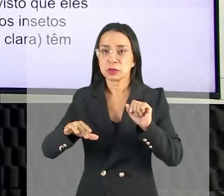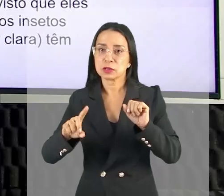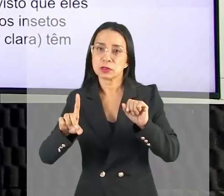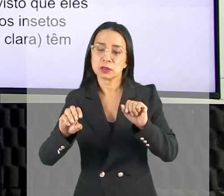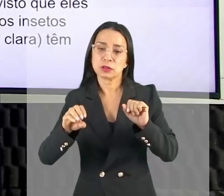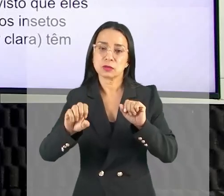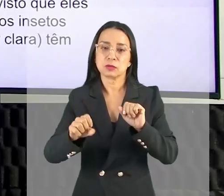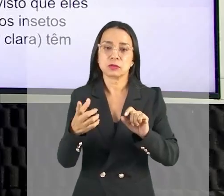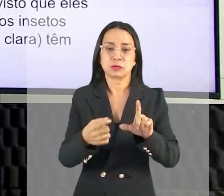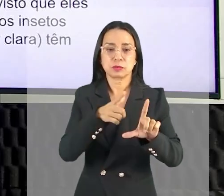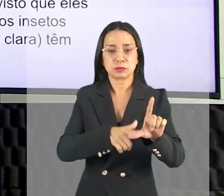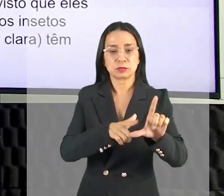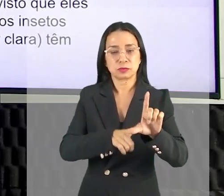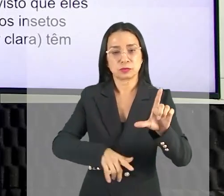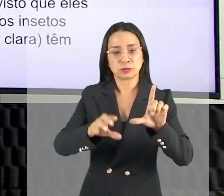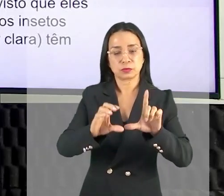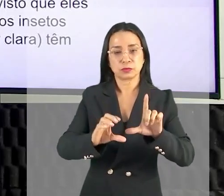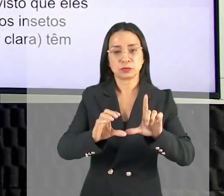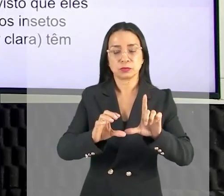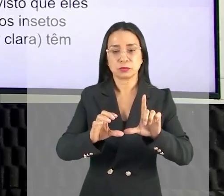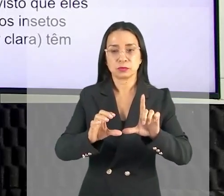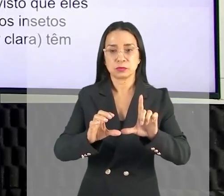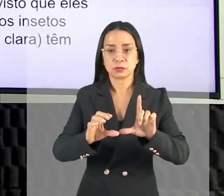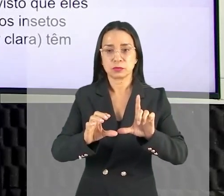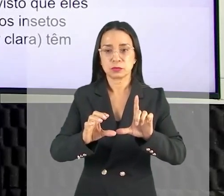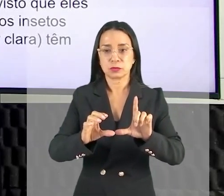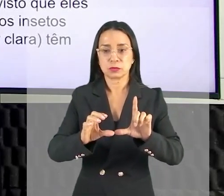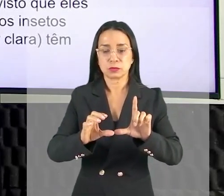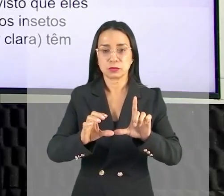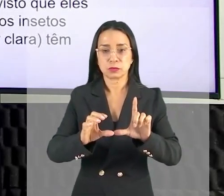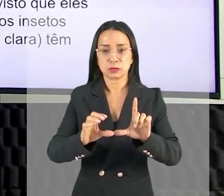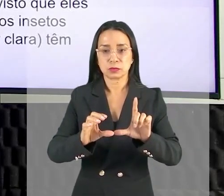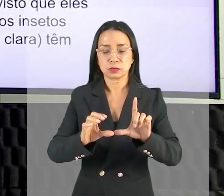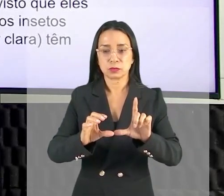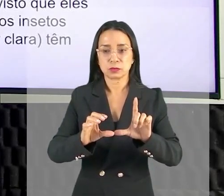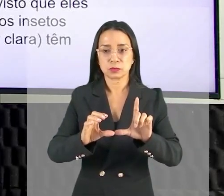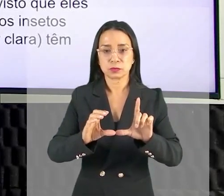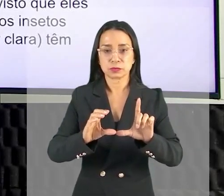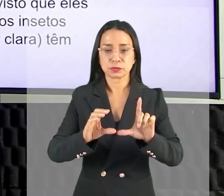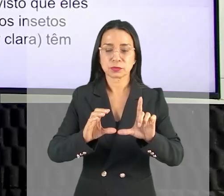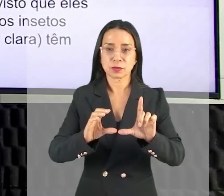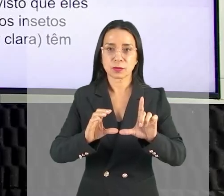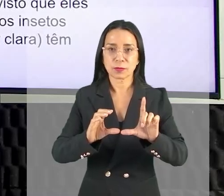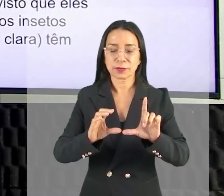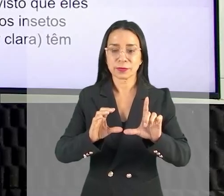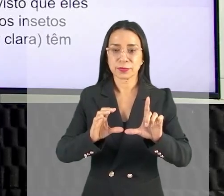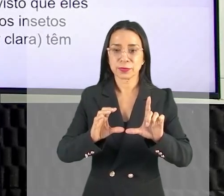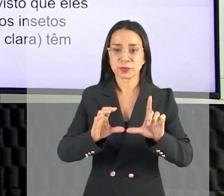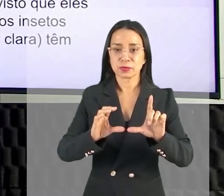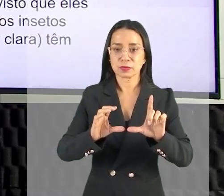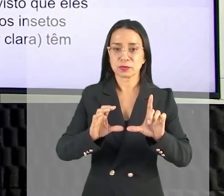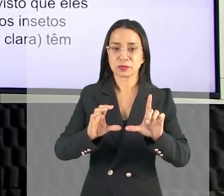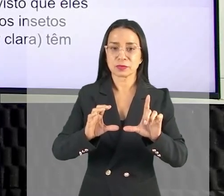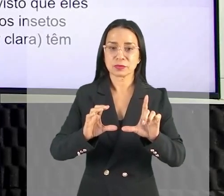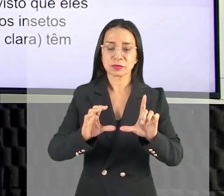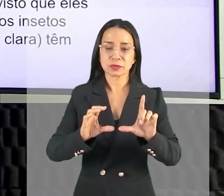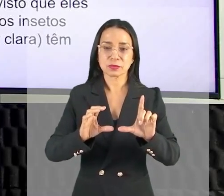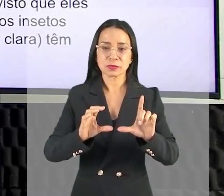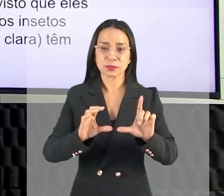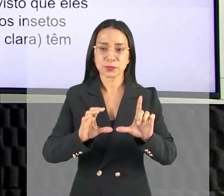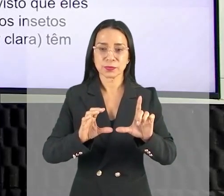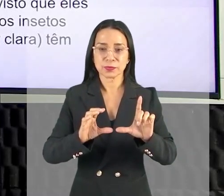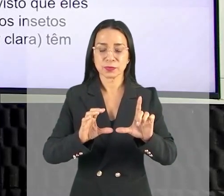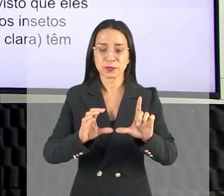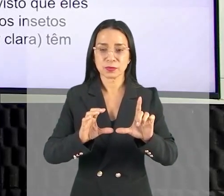Letra C. A seleção natural age de forma aleatória, favorecendo os insetos sensíveis, representados pela